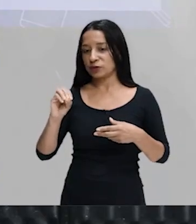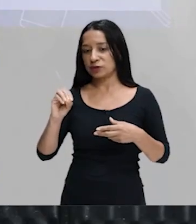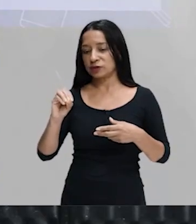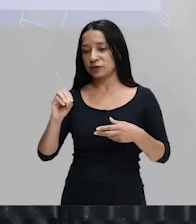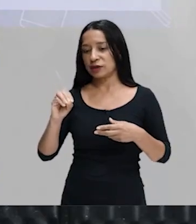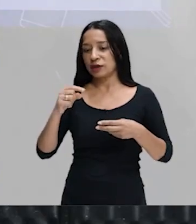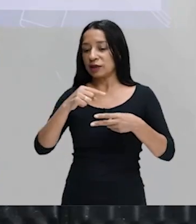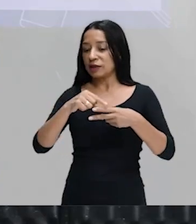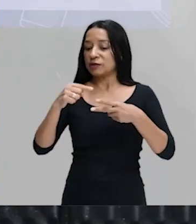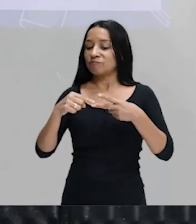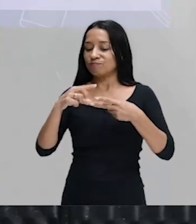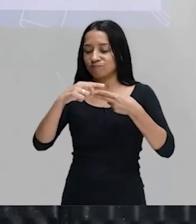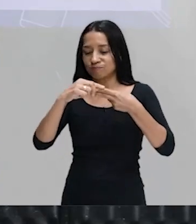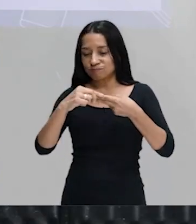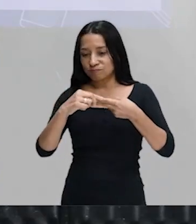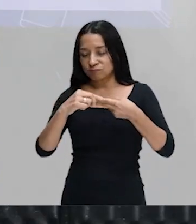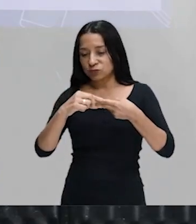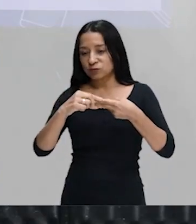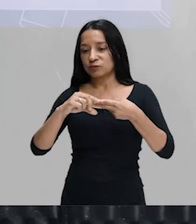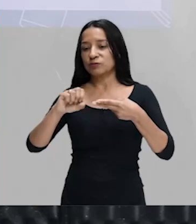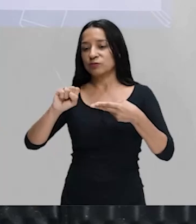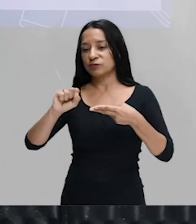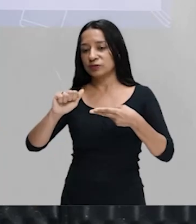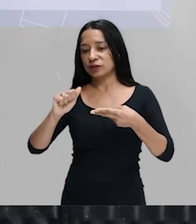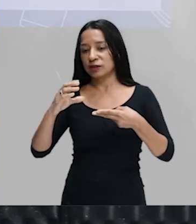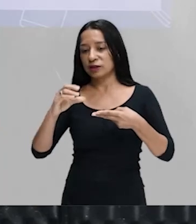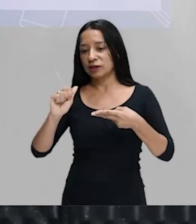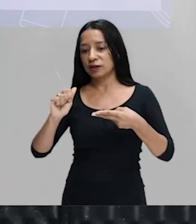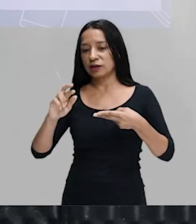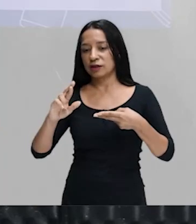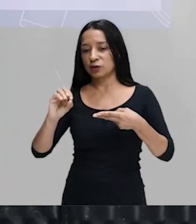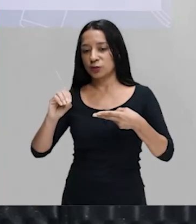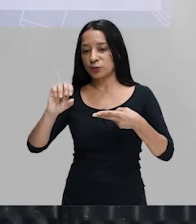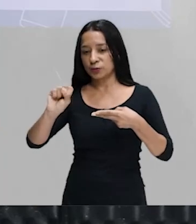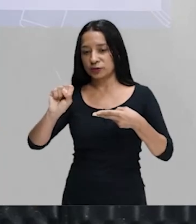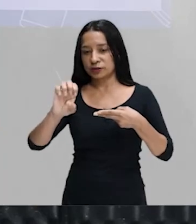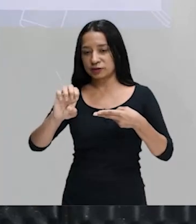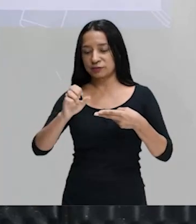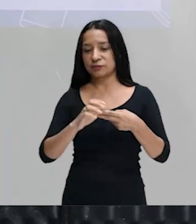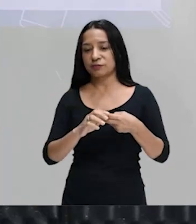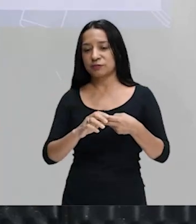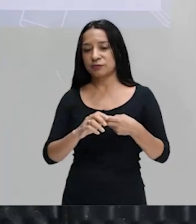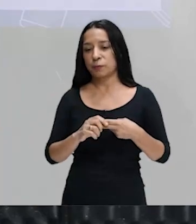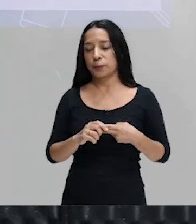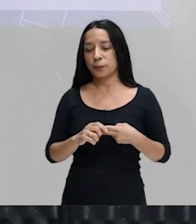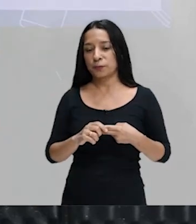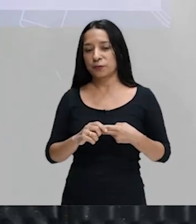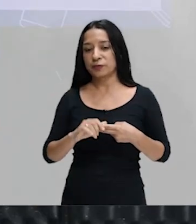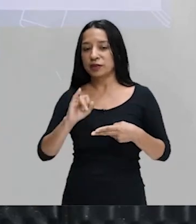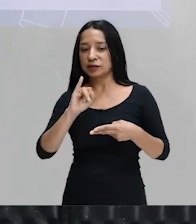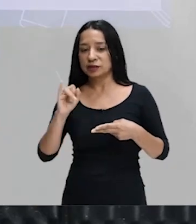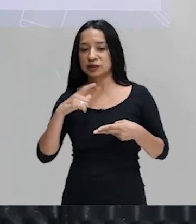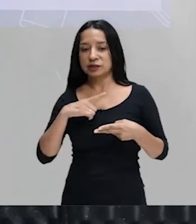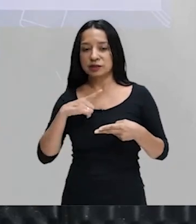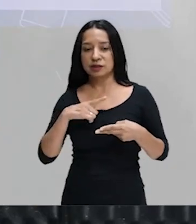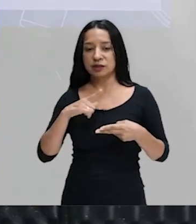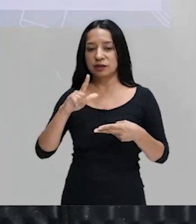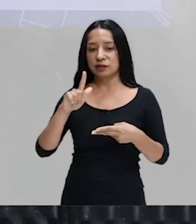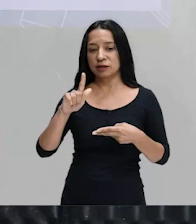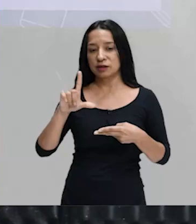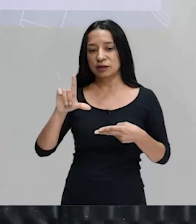sacarose. Se eu tiver a união de glicose e galactose, eu vou ter como resultado a